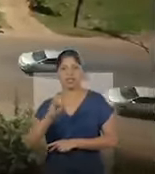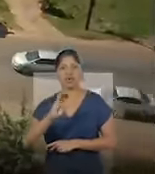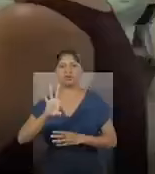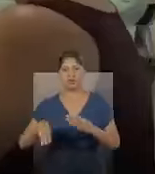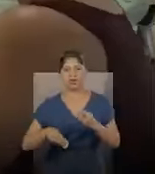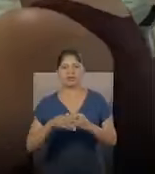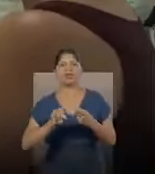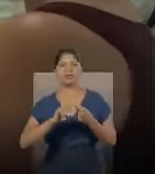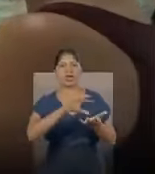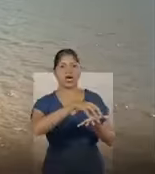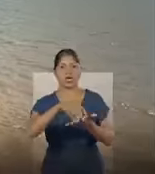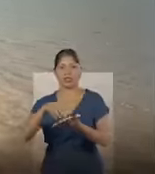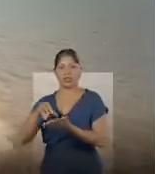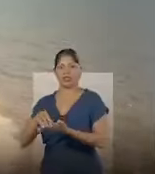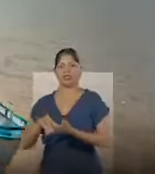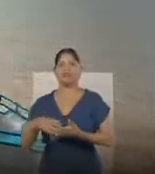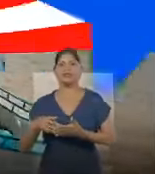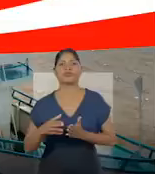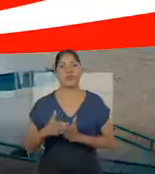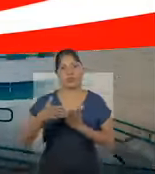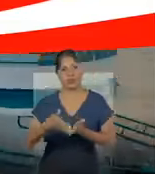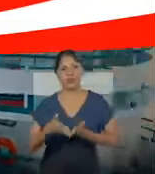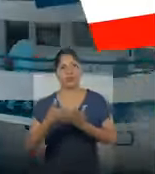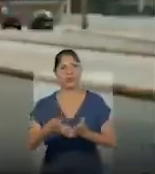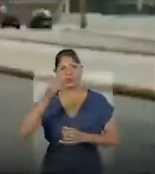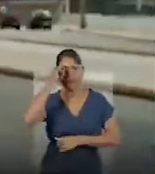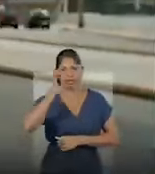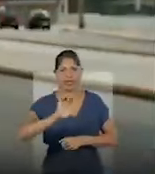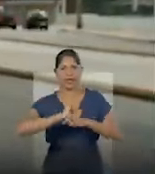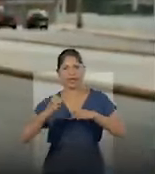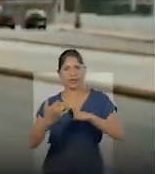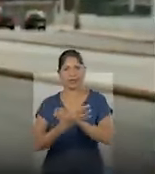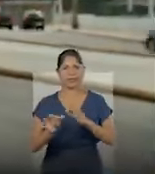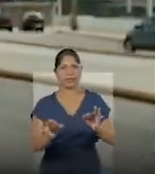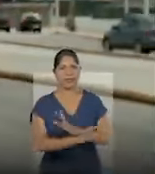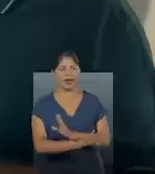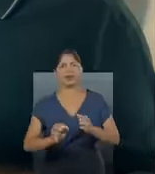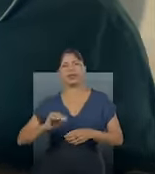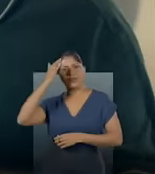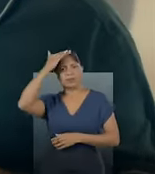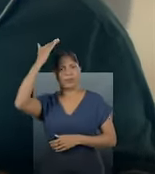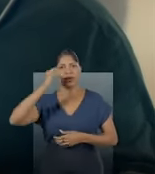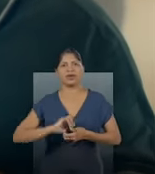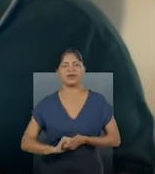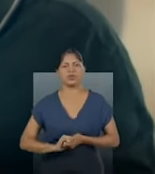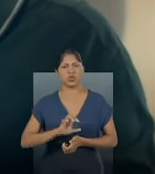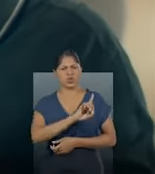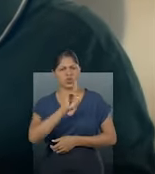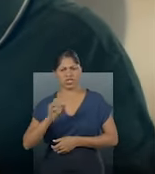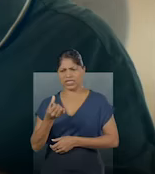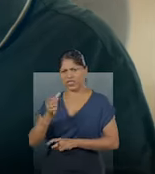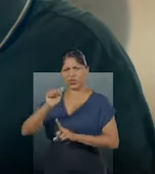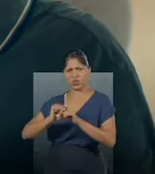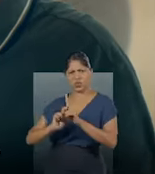E implantamos as policlínicas itinerantes, levando o combate à pandemia para todo o Pará. Foi no dia 6 de